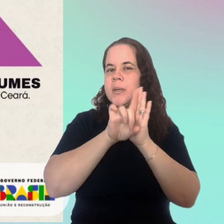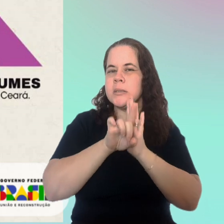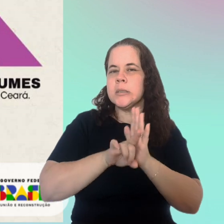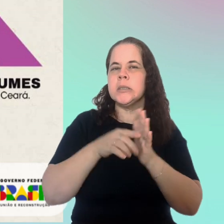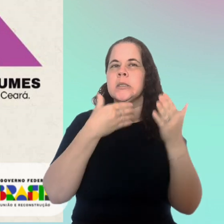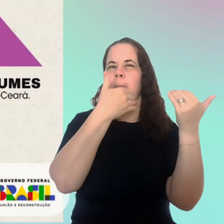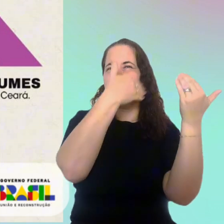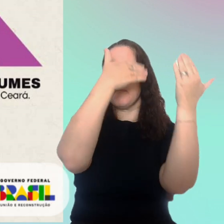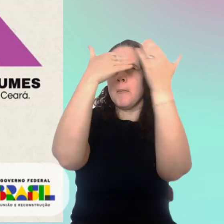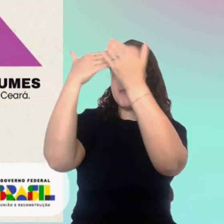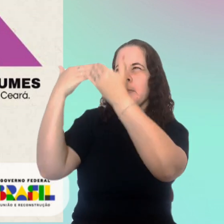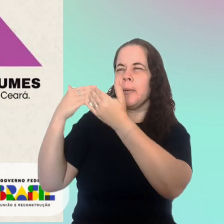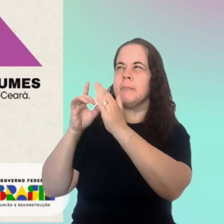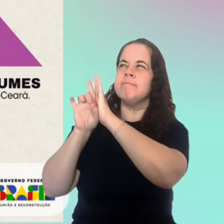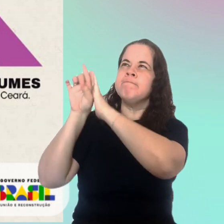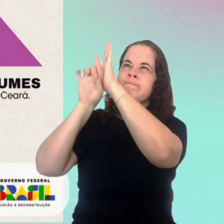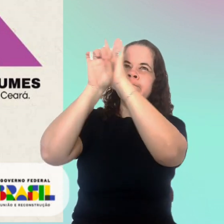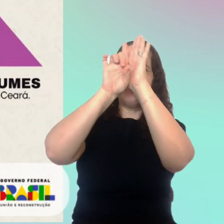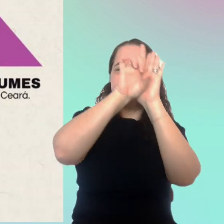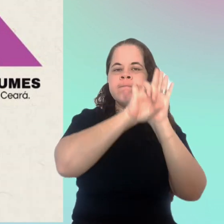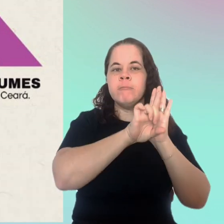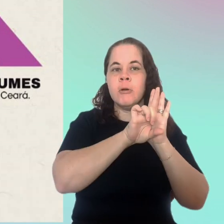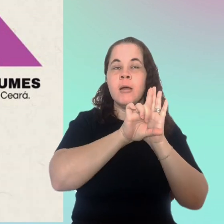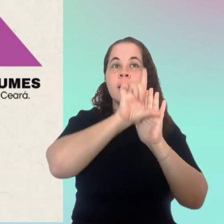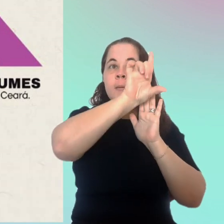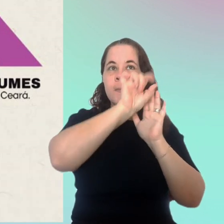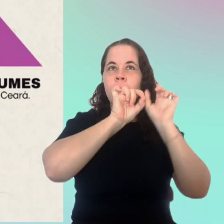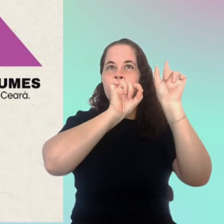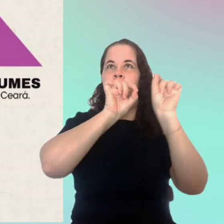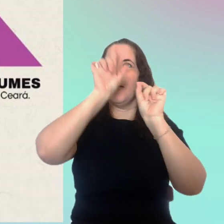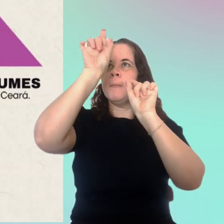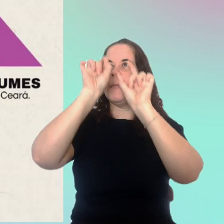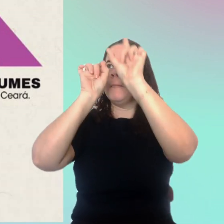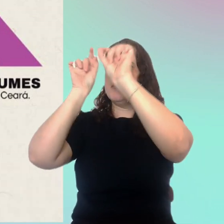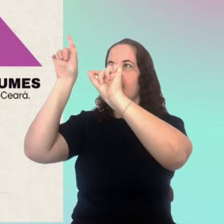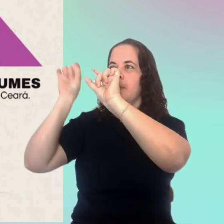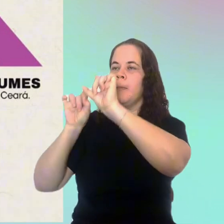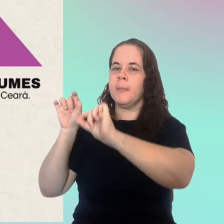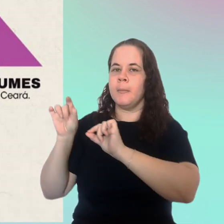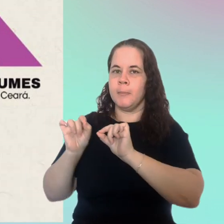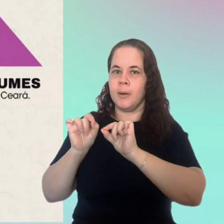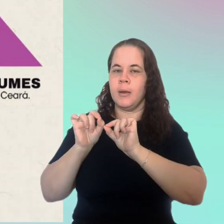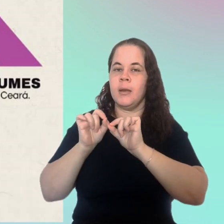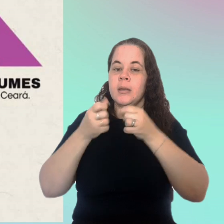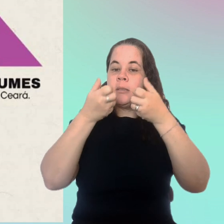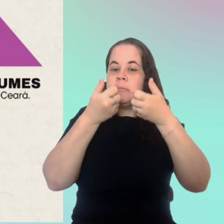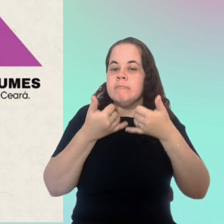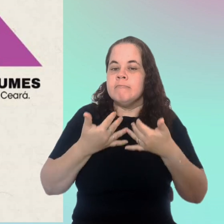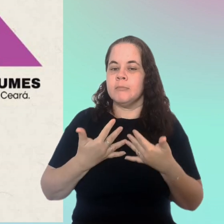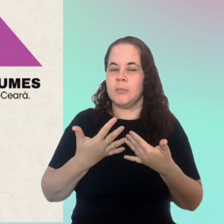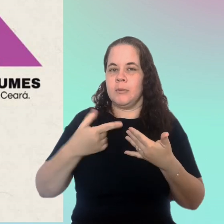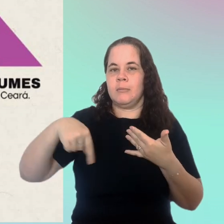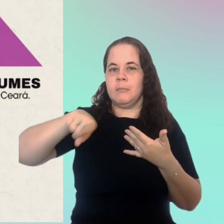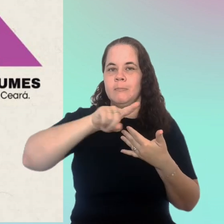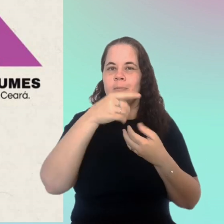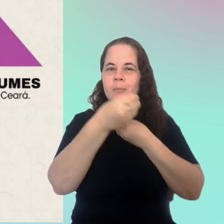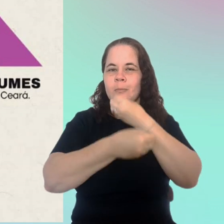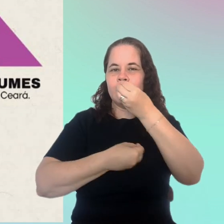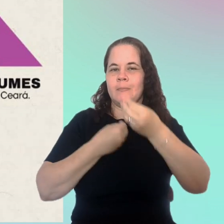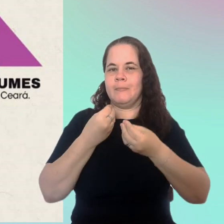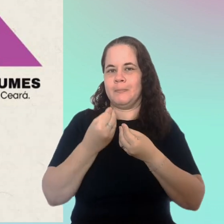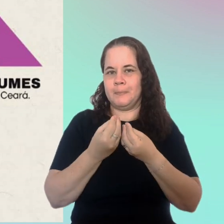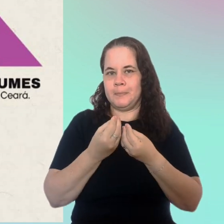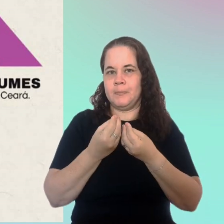muitos artistas, para a gente delimitar um ponto de vista. E aí, eu e o Graco, a